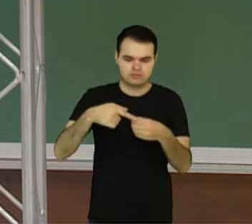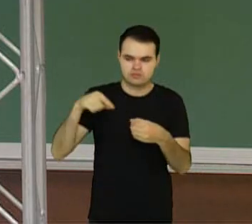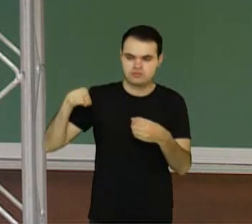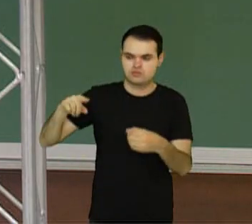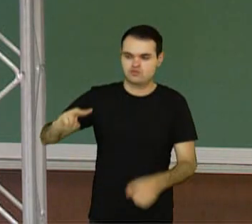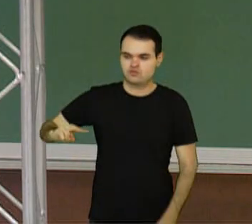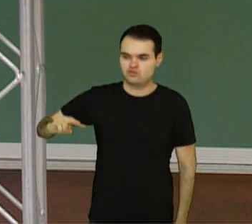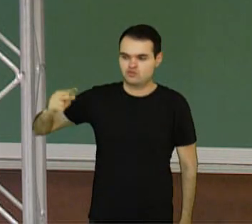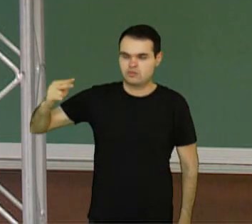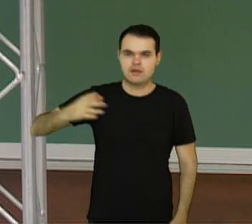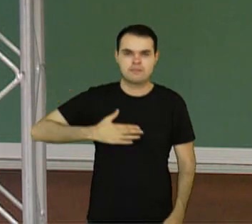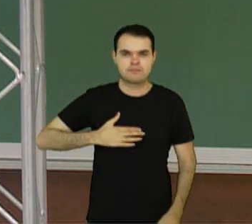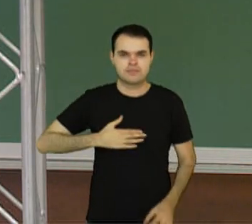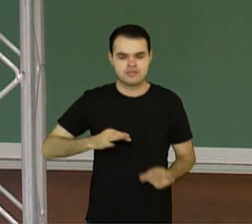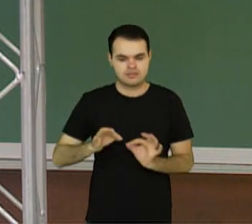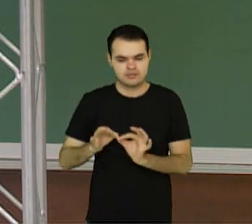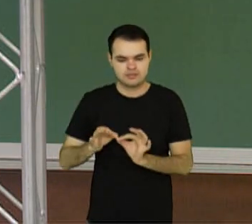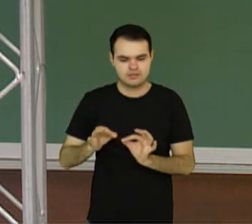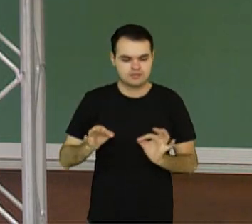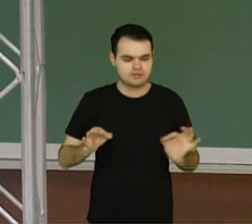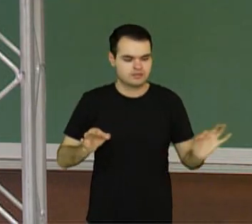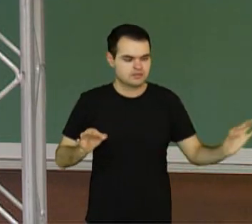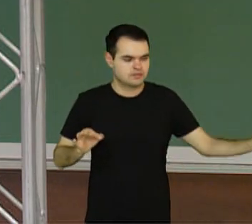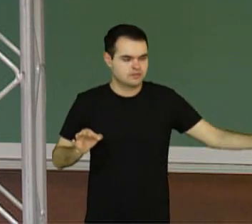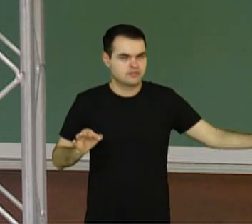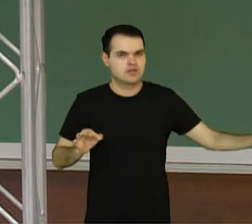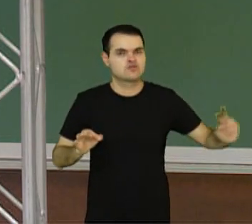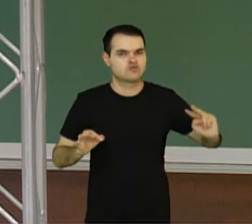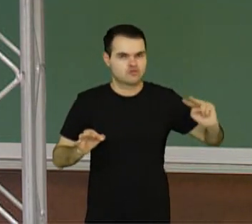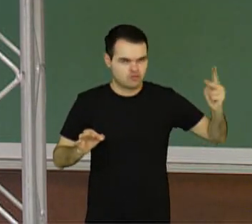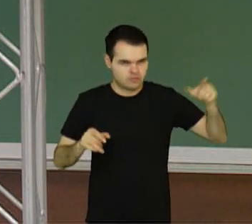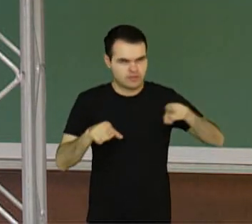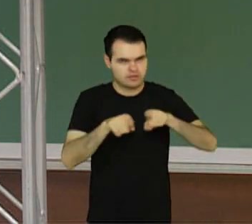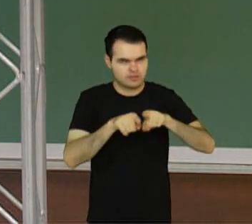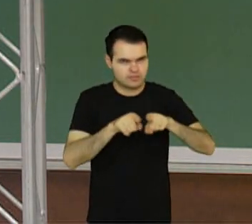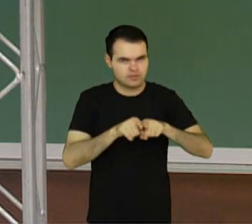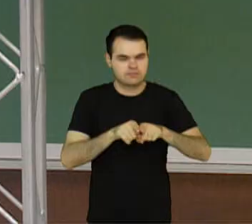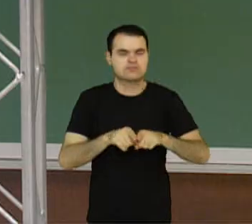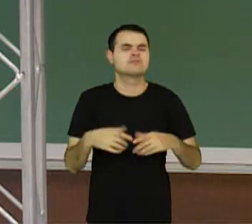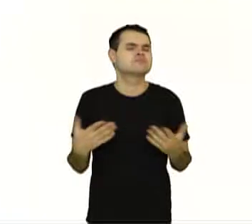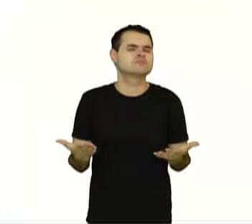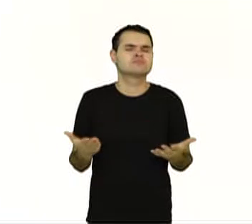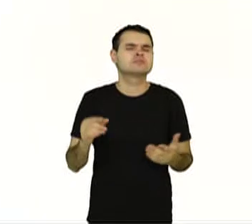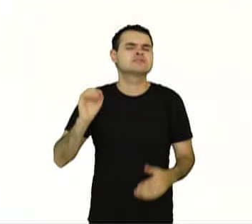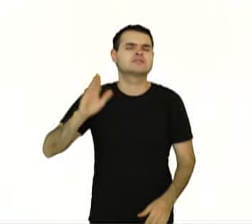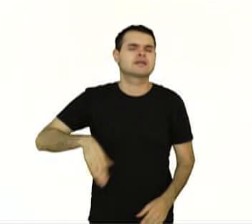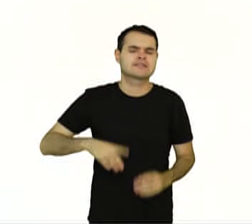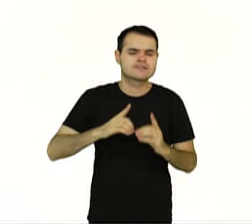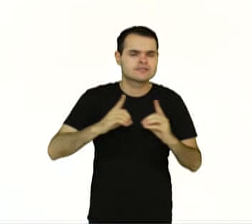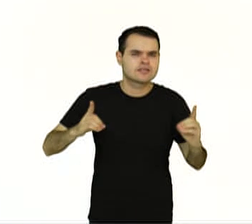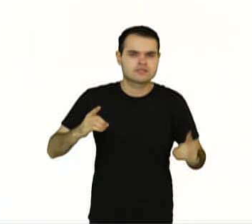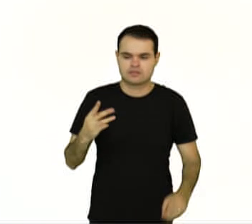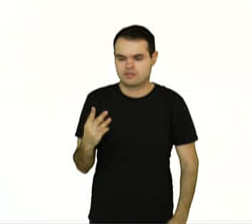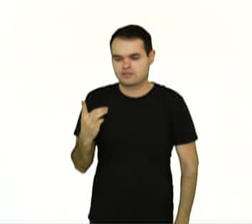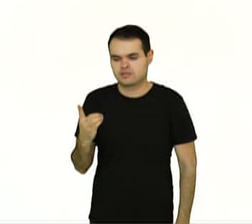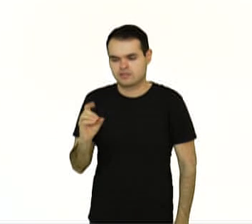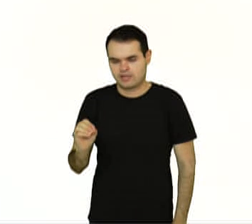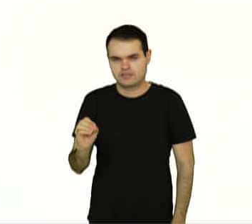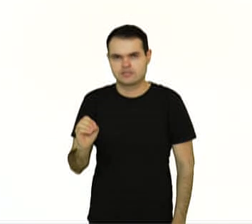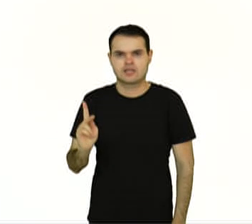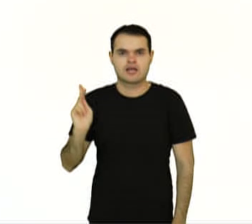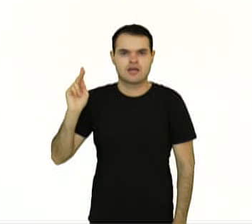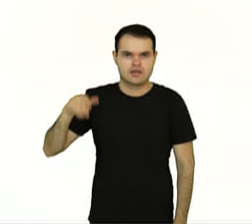a minha distância percorrida também vai dobrar. Quem é a distância?